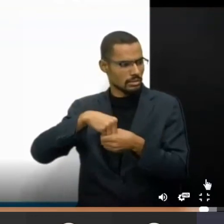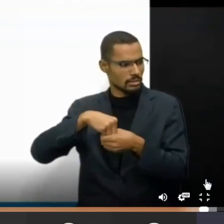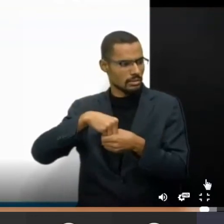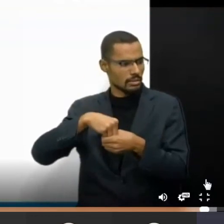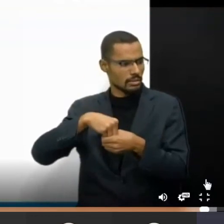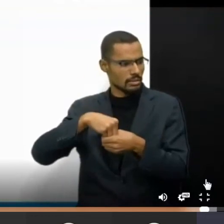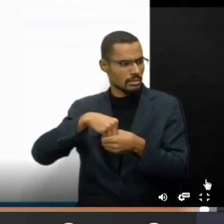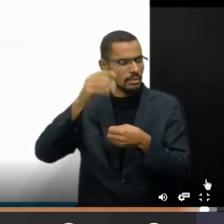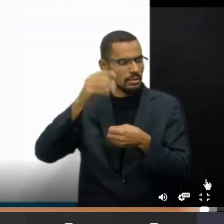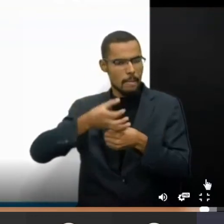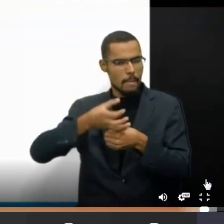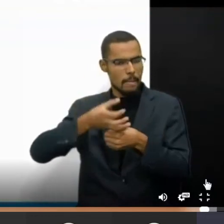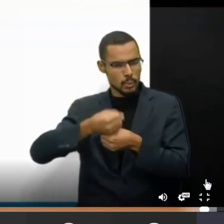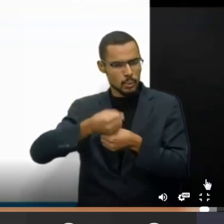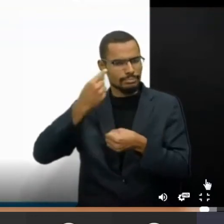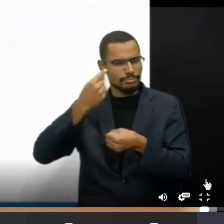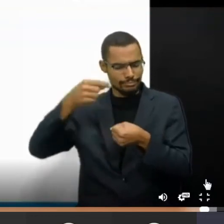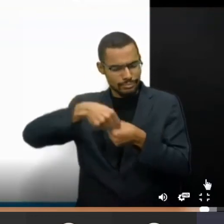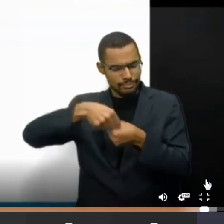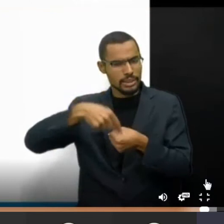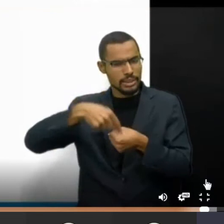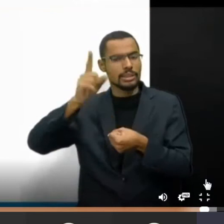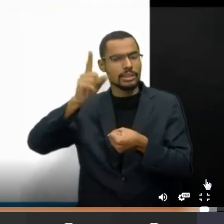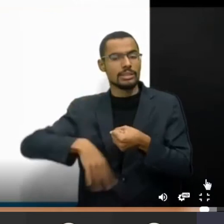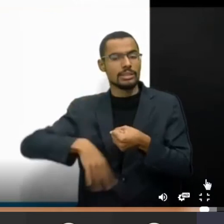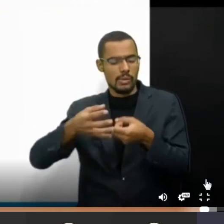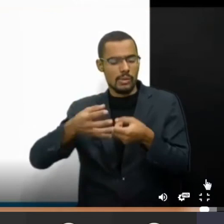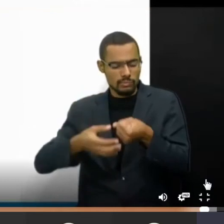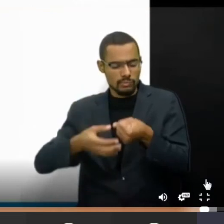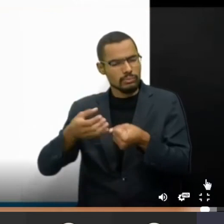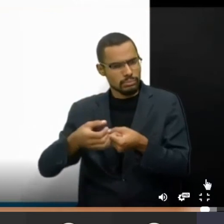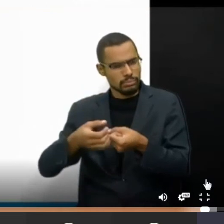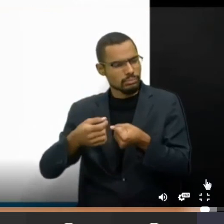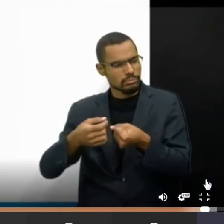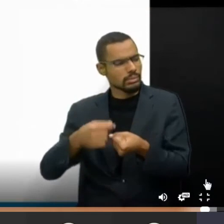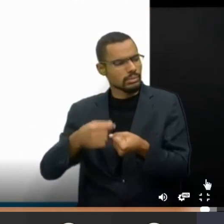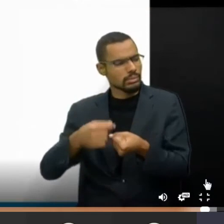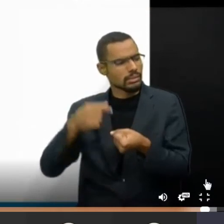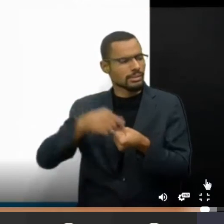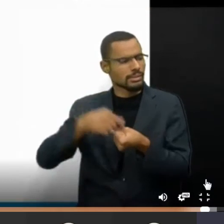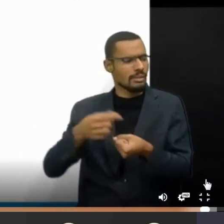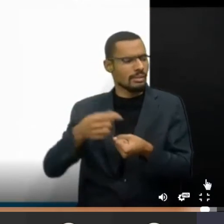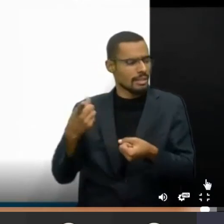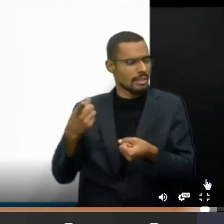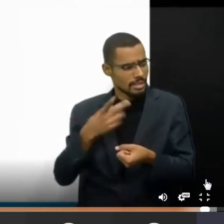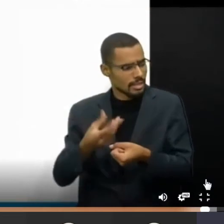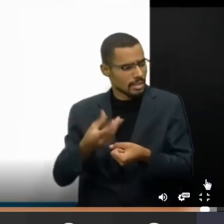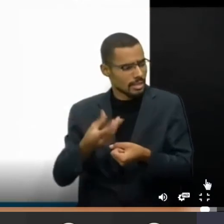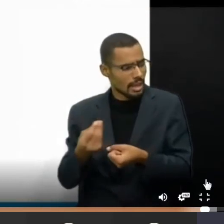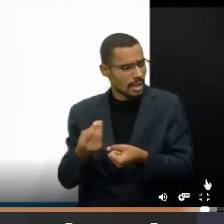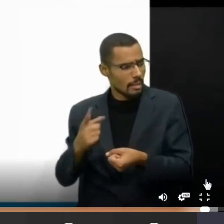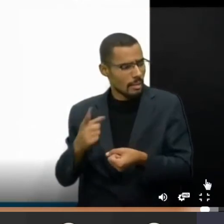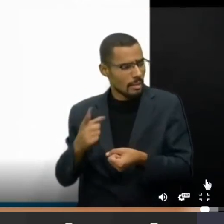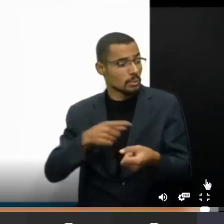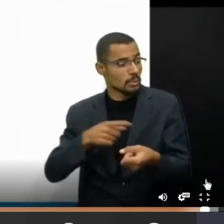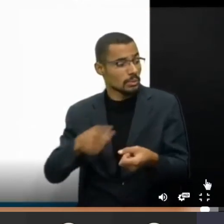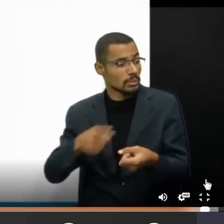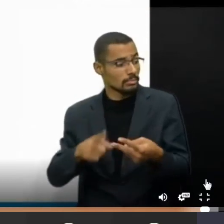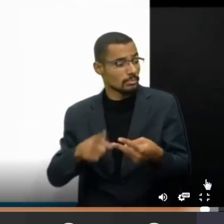que é, então, uma musculatura bem rígida, né, que mantém-se contraída por muito tempo. E